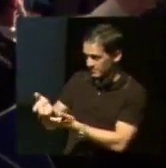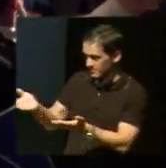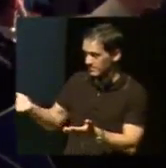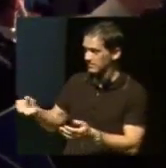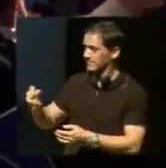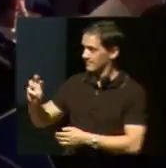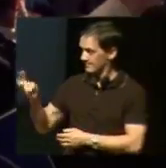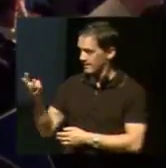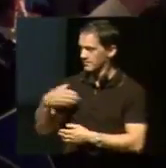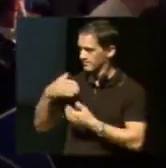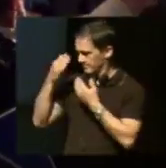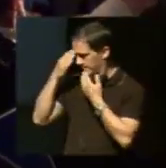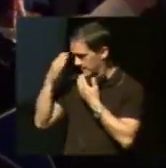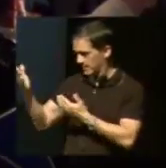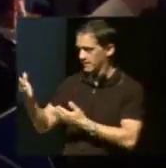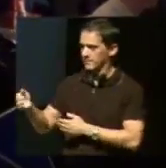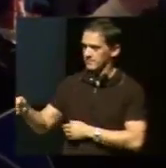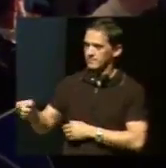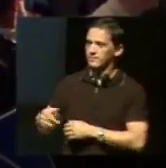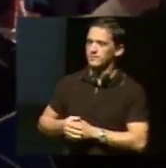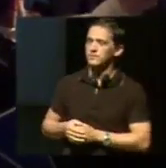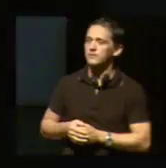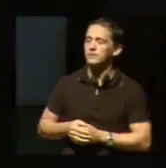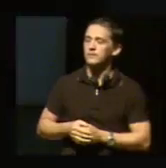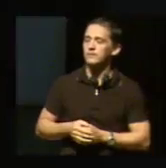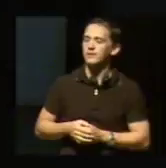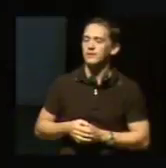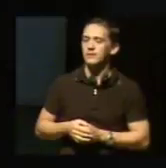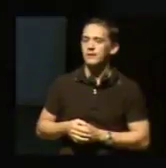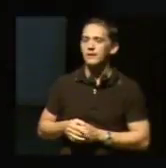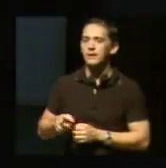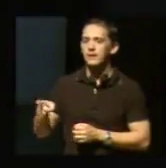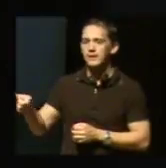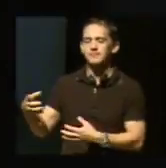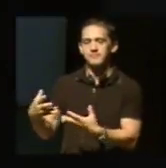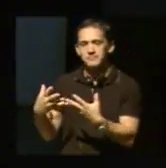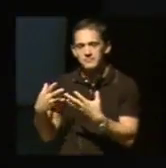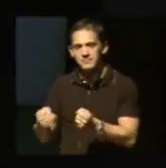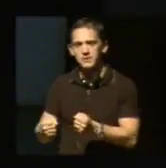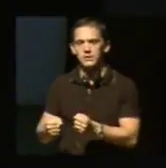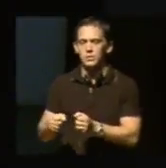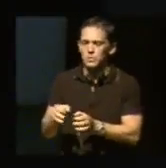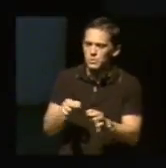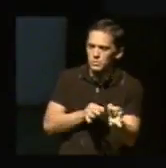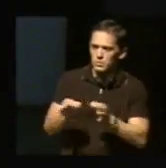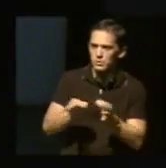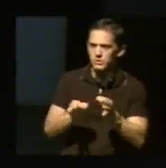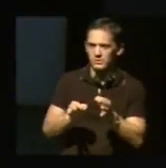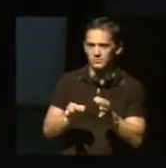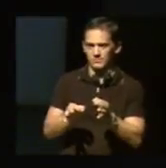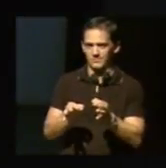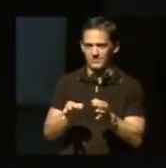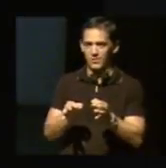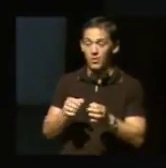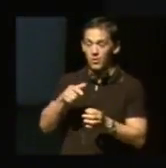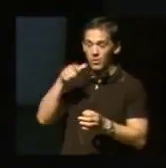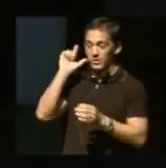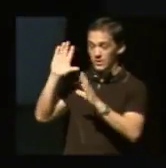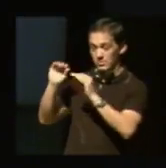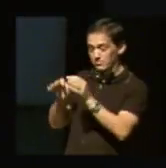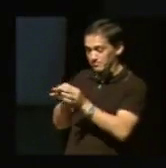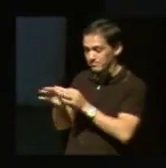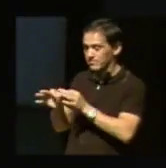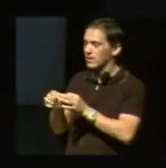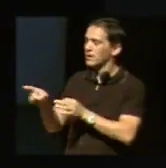aos três vereadores que estão aqui pela aprovação do projeto ontem à noite na